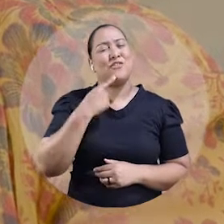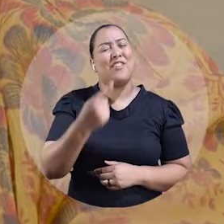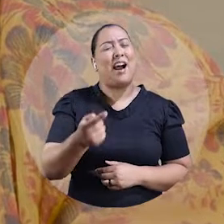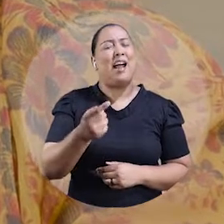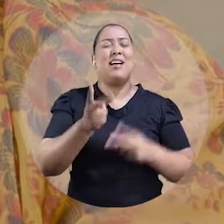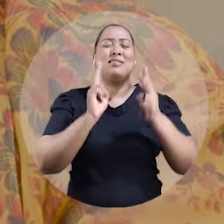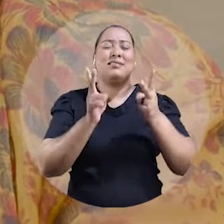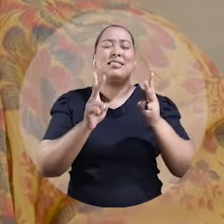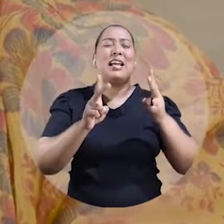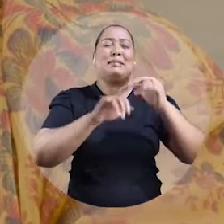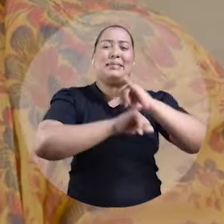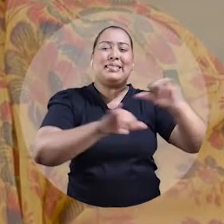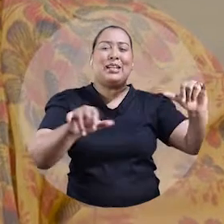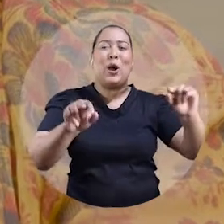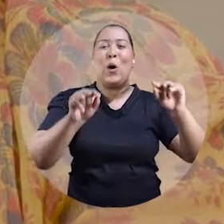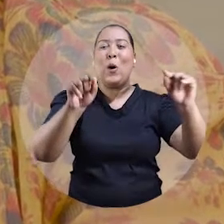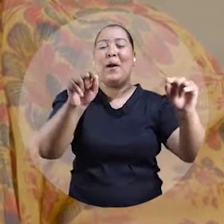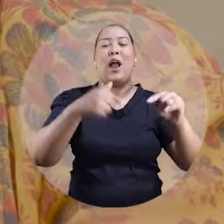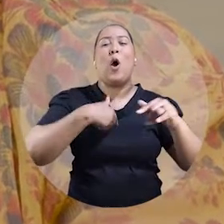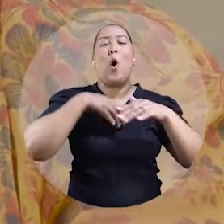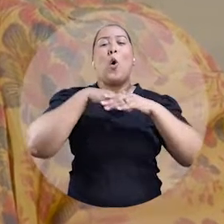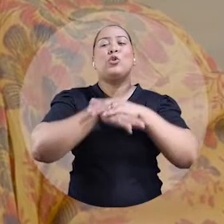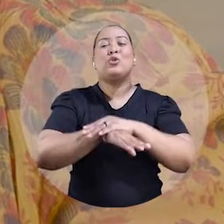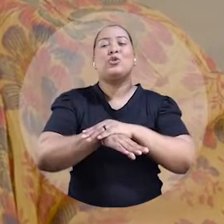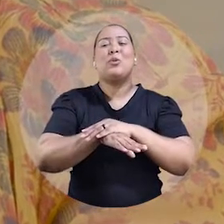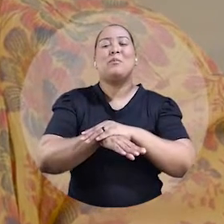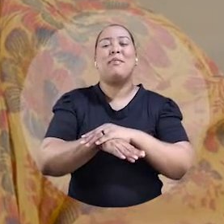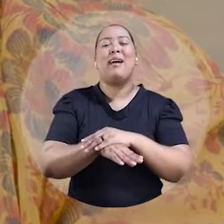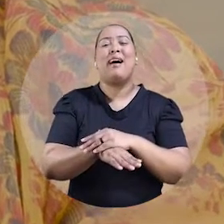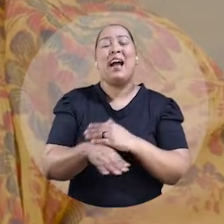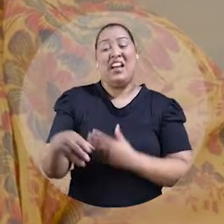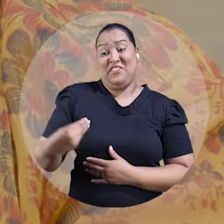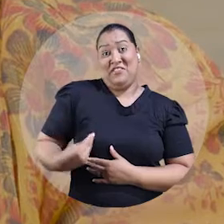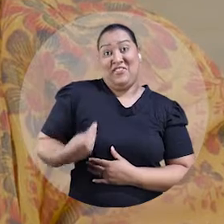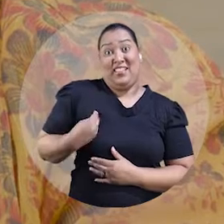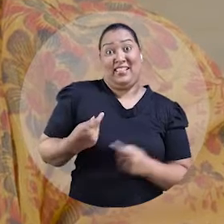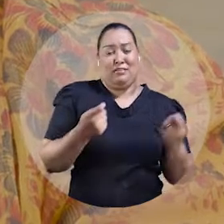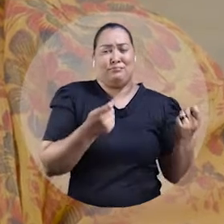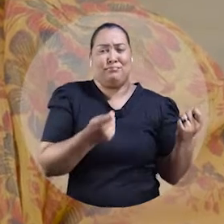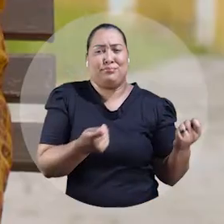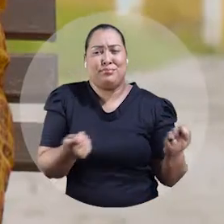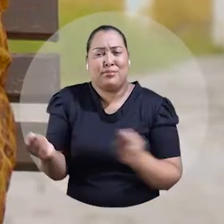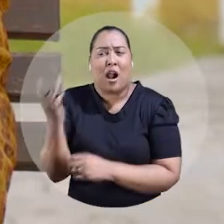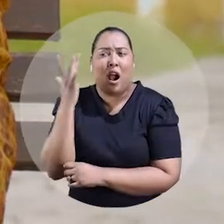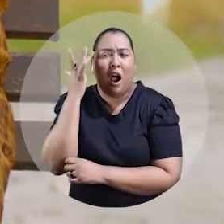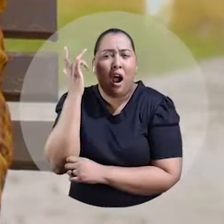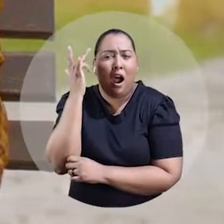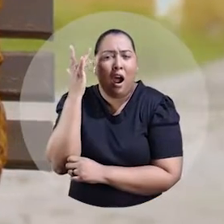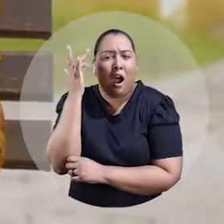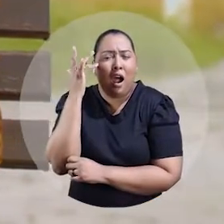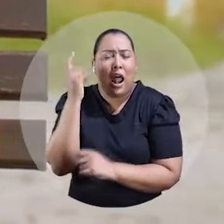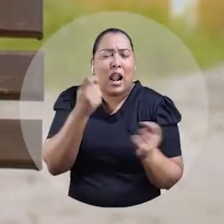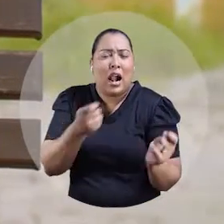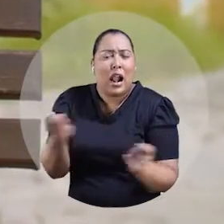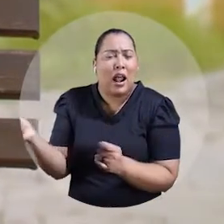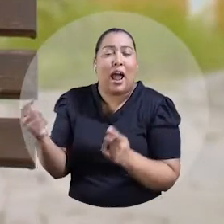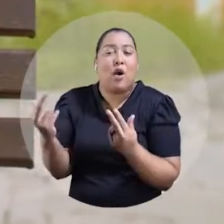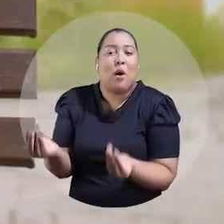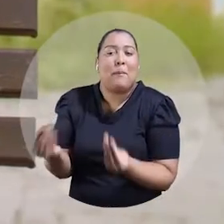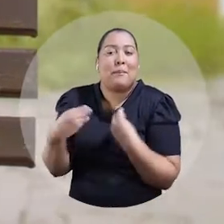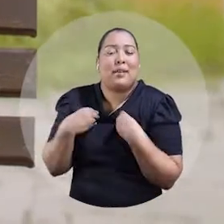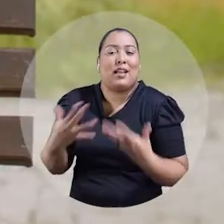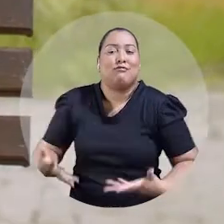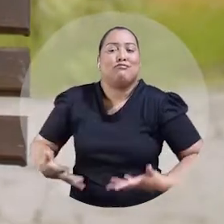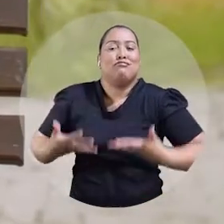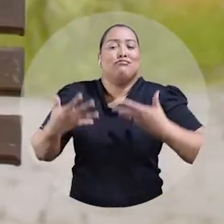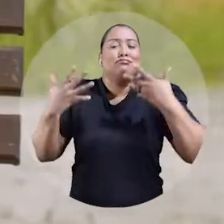cotidiano, né, ele é a minha grande casa, minha grande motivação.